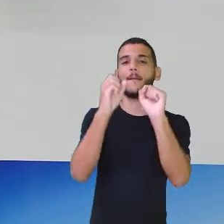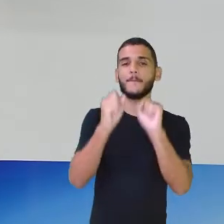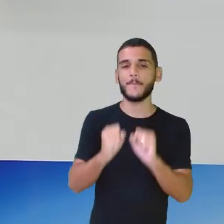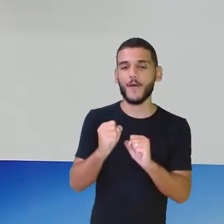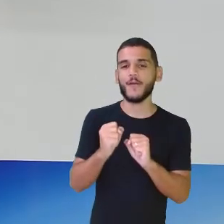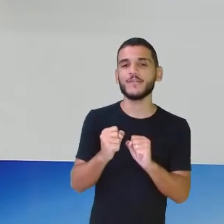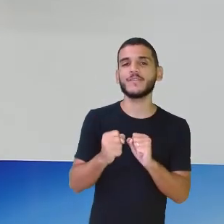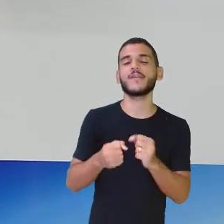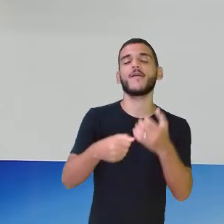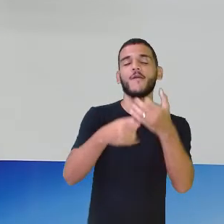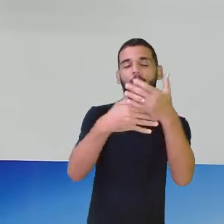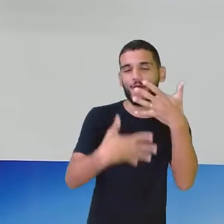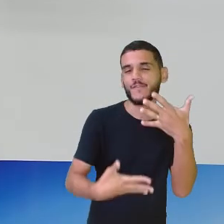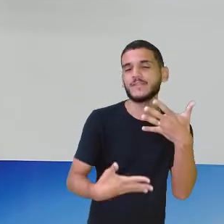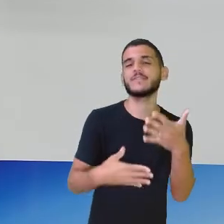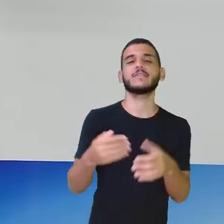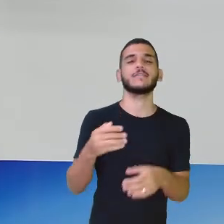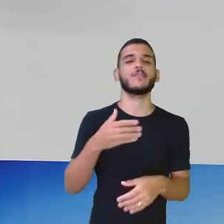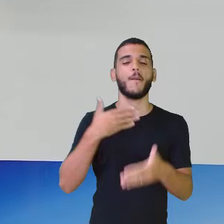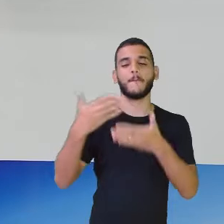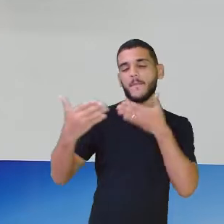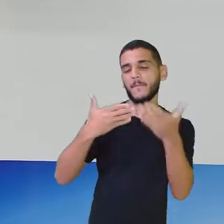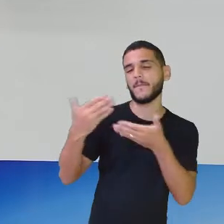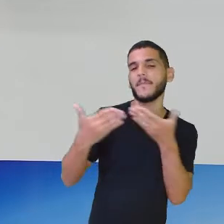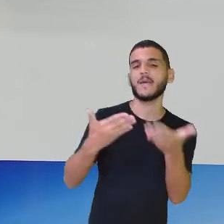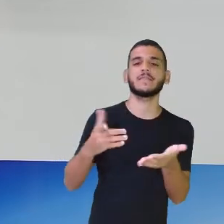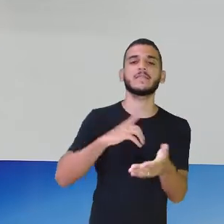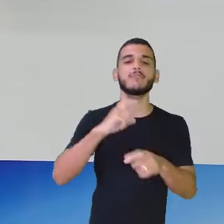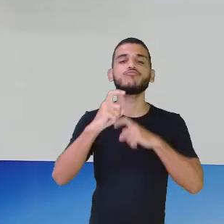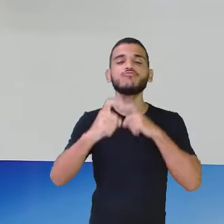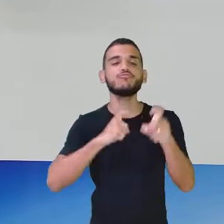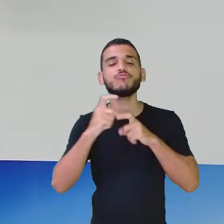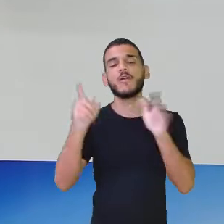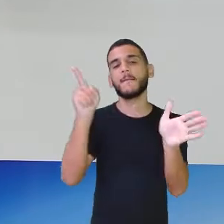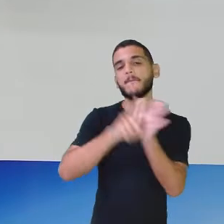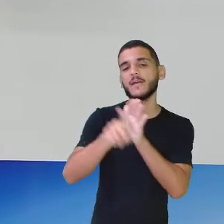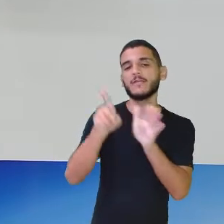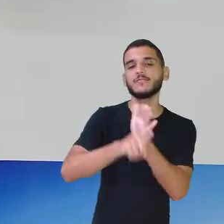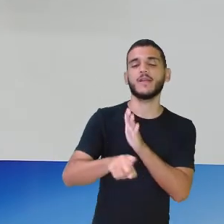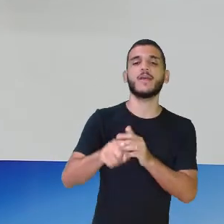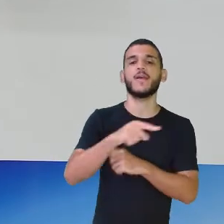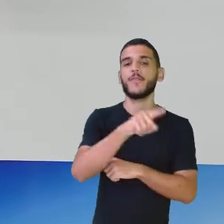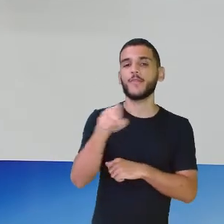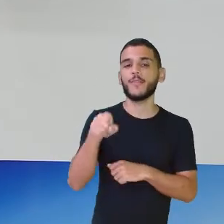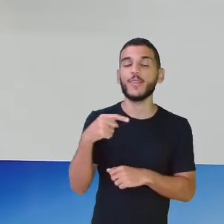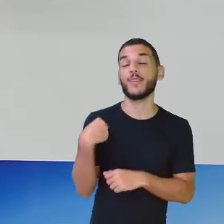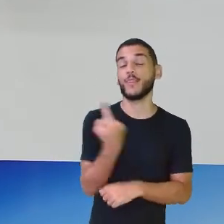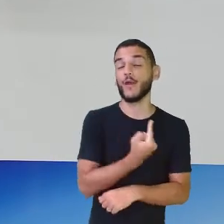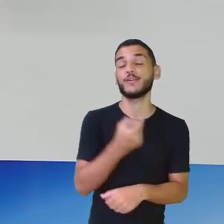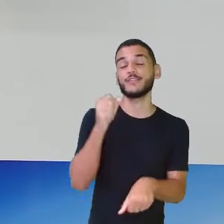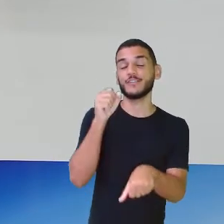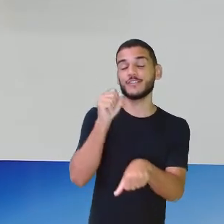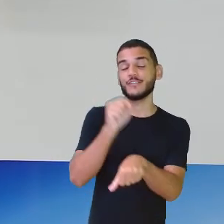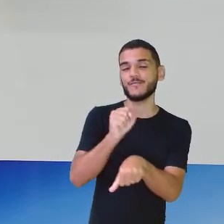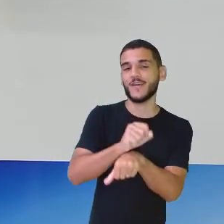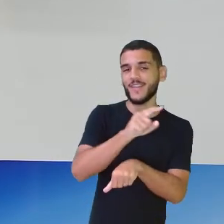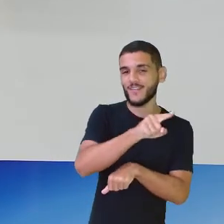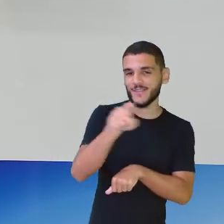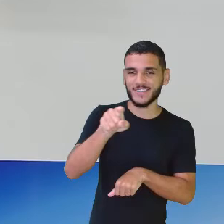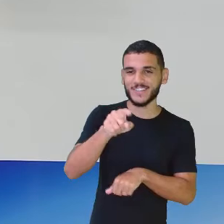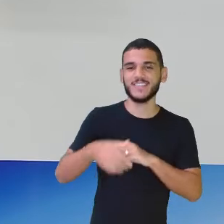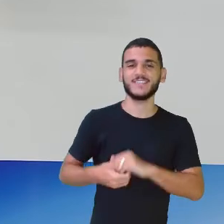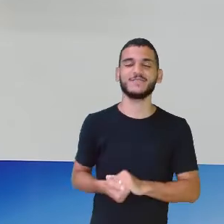lá conversando com a gente no chat, tirando suas dúvidas, perguntando, e a gente vai estar lá, juntinho conversando,